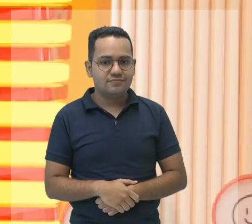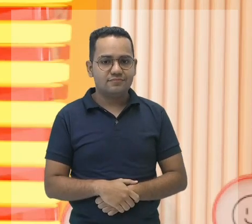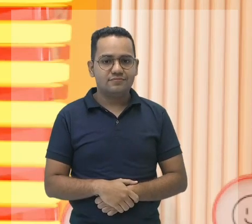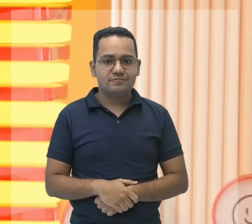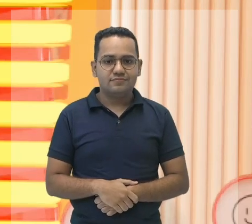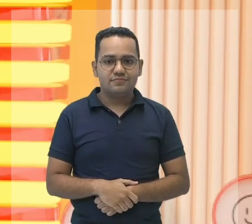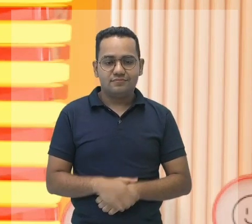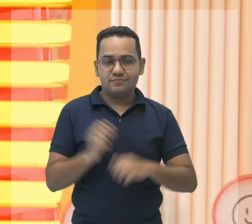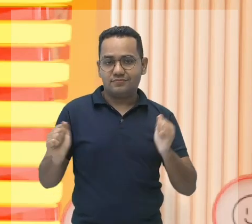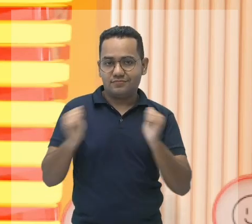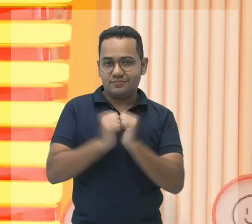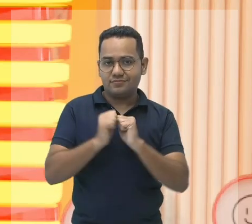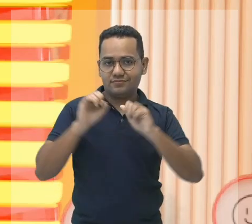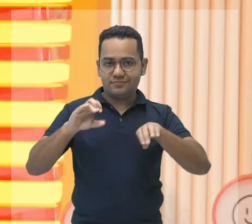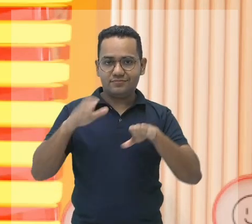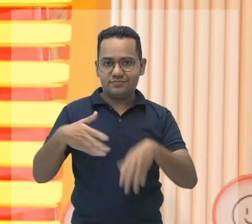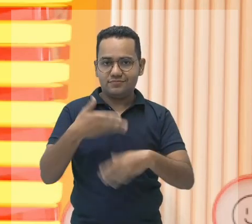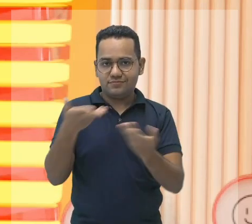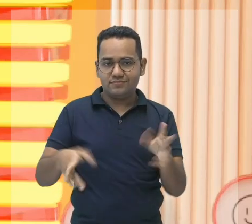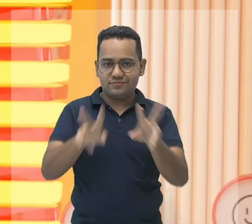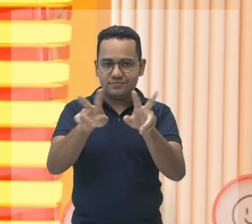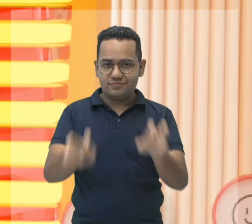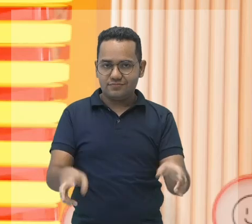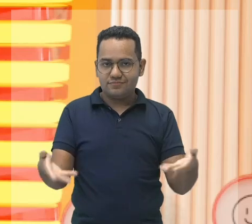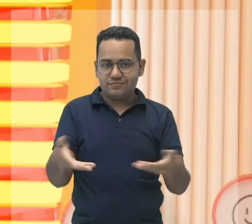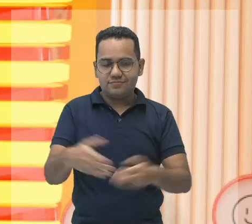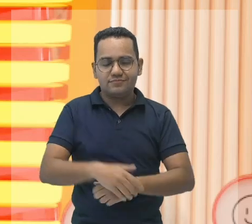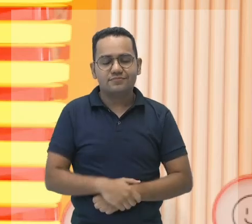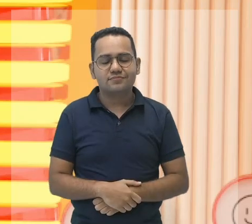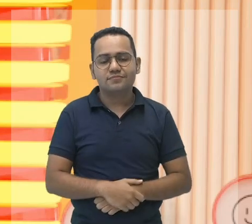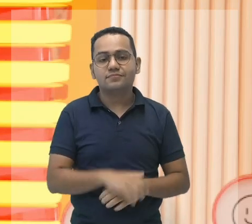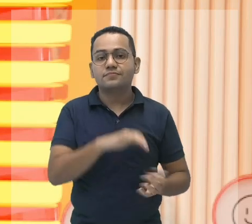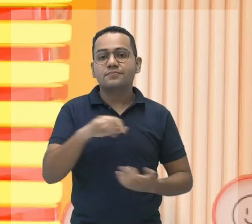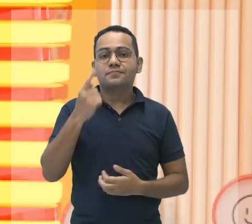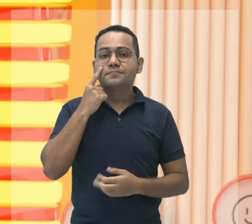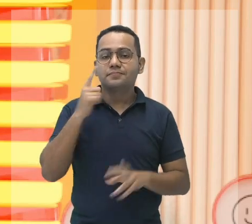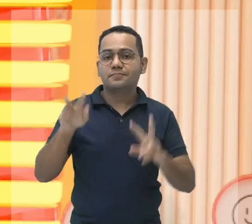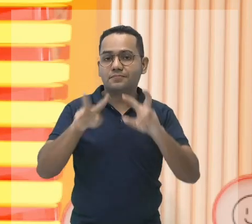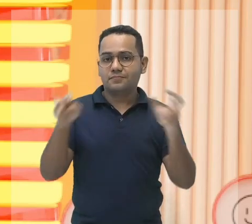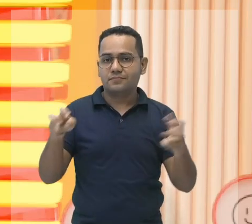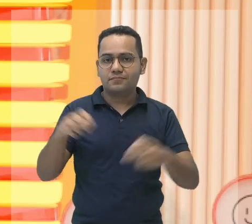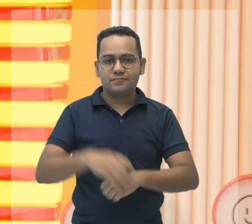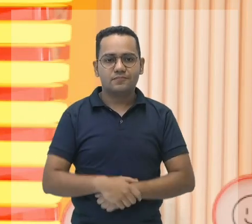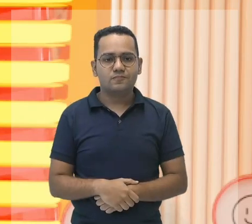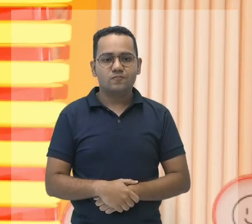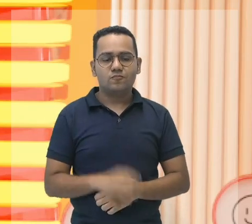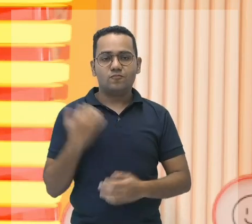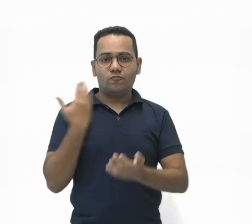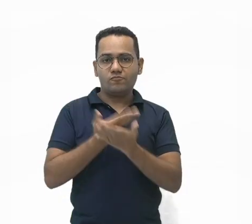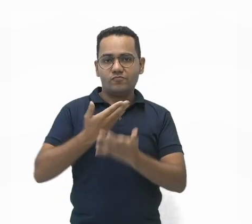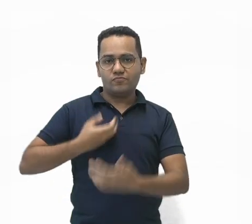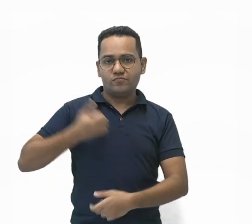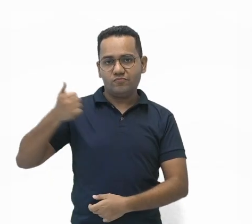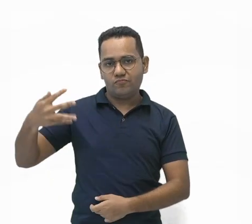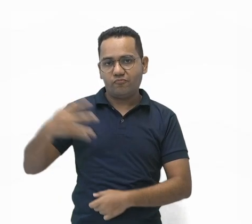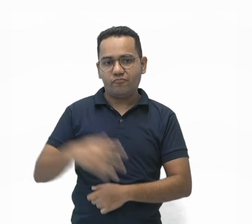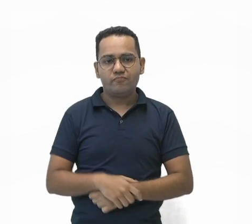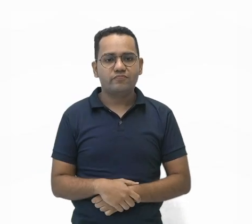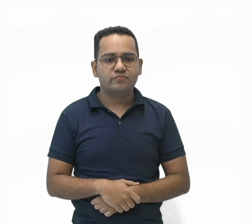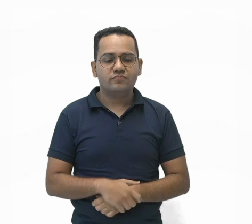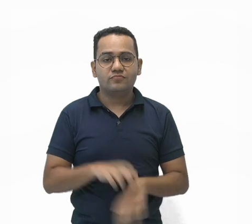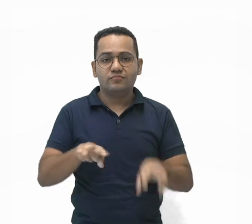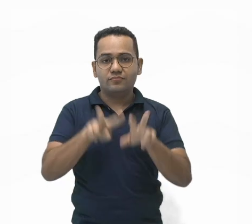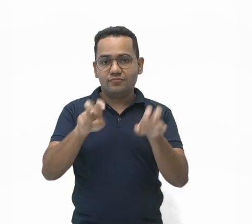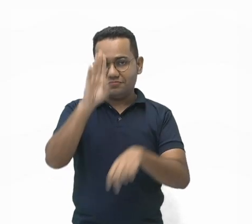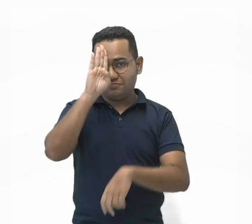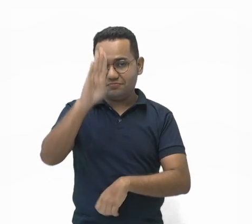Geografia, e eu vou dar continuidade às nossas atividades. Vamos verificar o objeto de conhecimento da nossa aula.